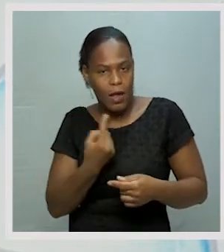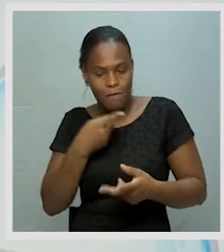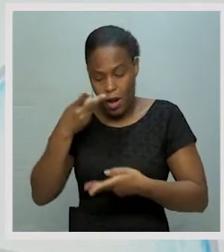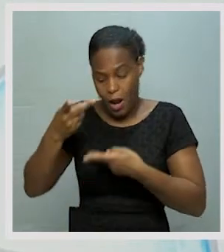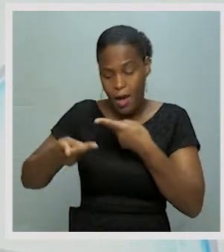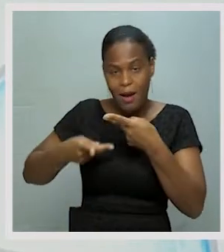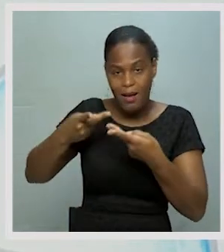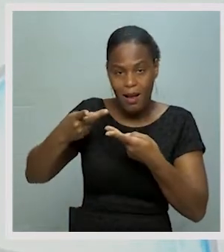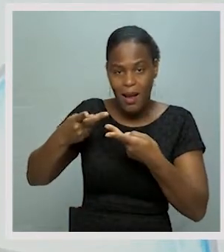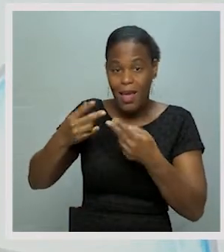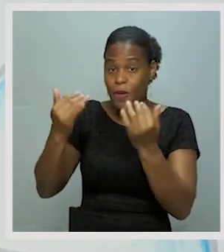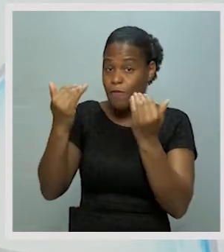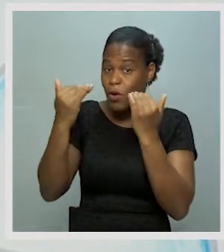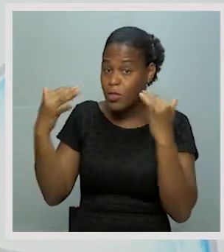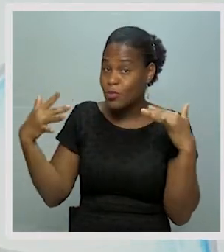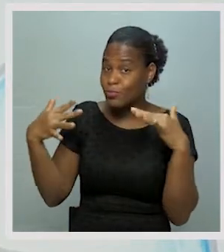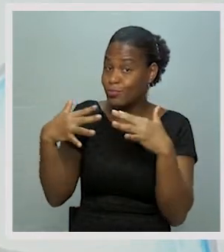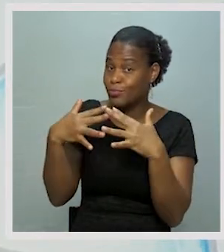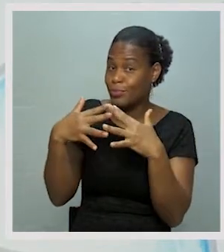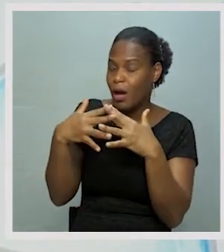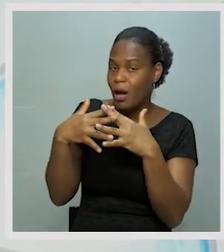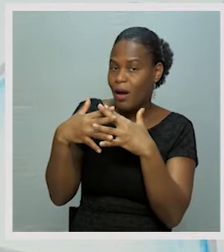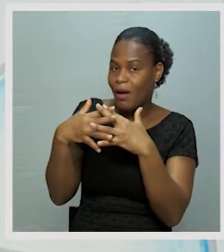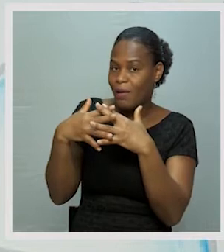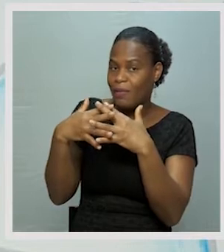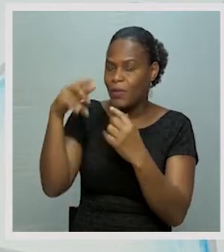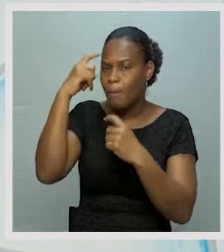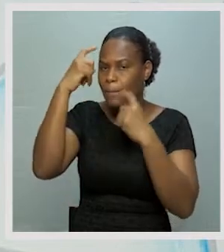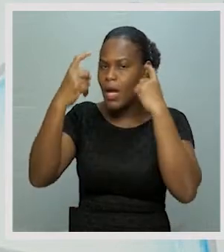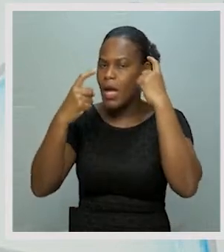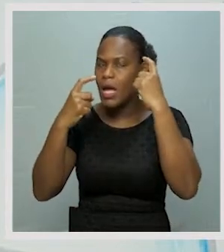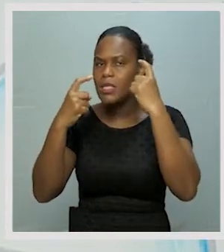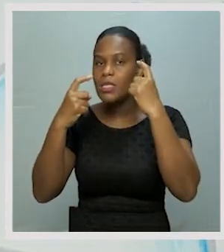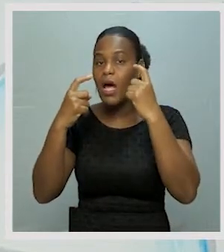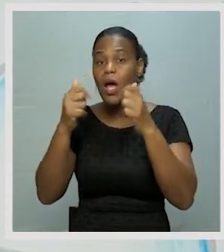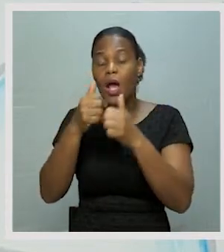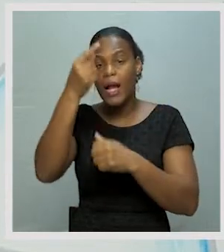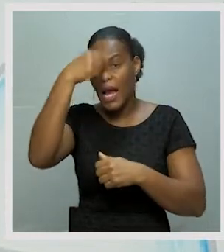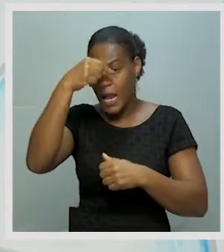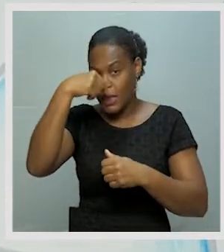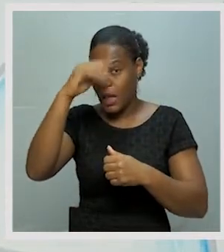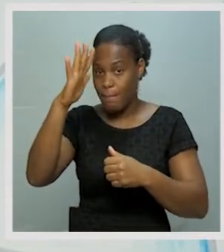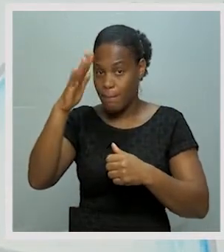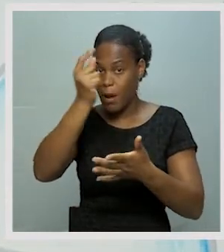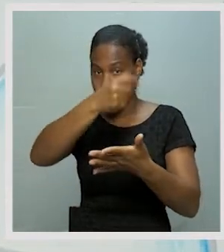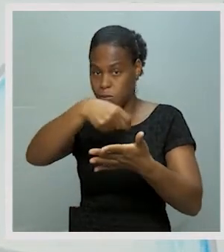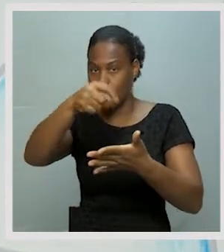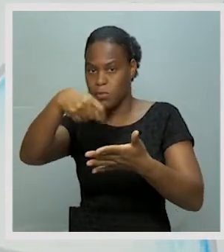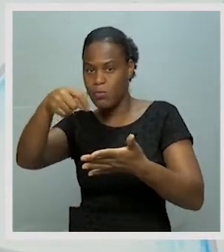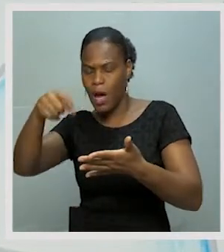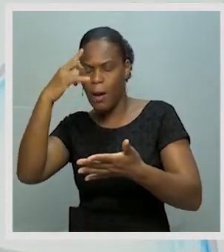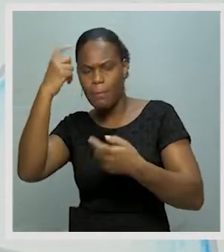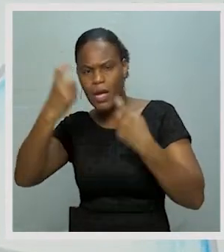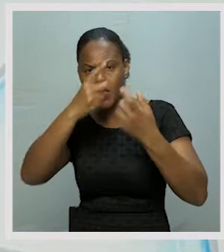cruzar informações, pensar, digamos assim, alto, com caneta na mão, e fazer rascunhos daqui a